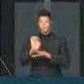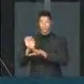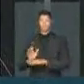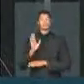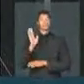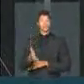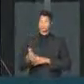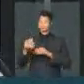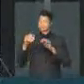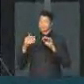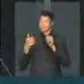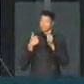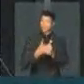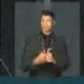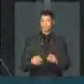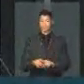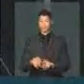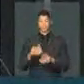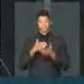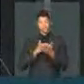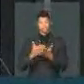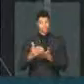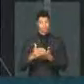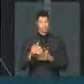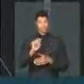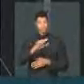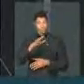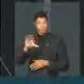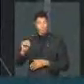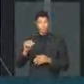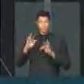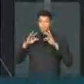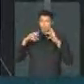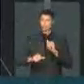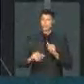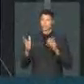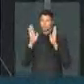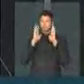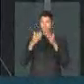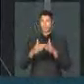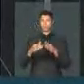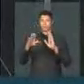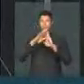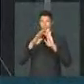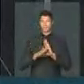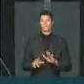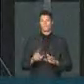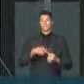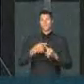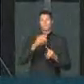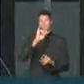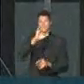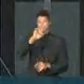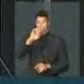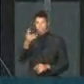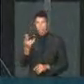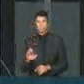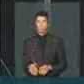e já estão às vésperas do início dessas ações, todas focadas nesse programa Mais IDH.